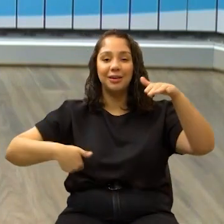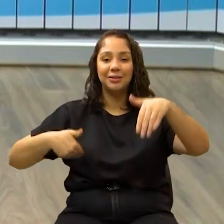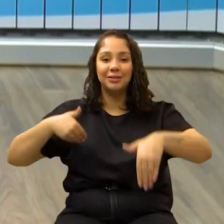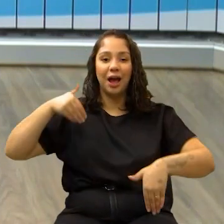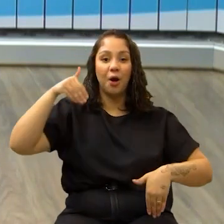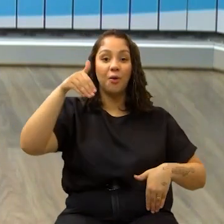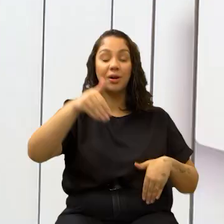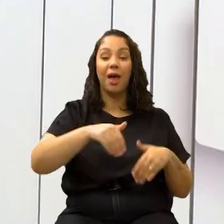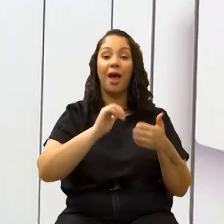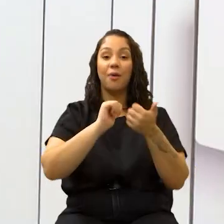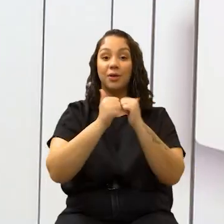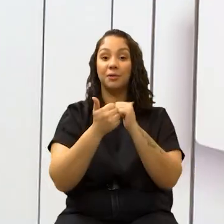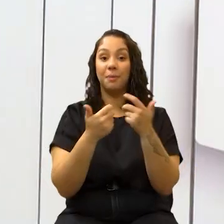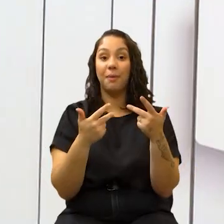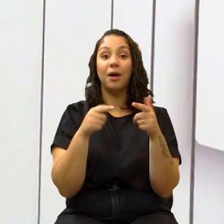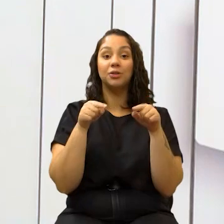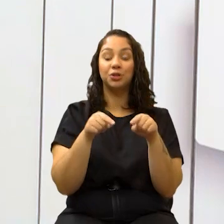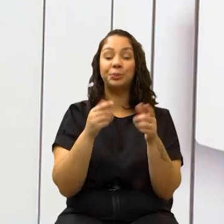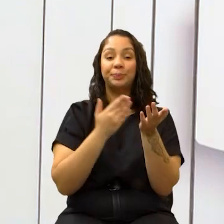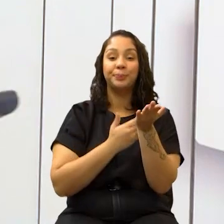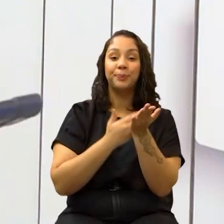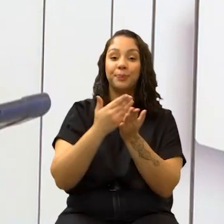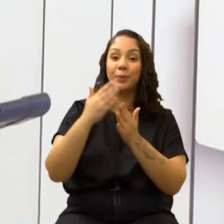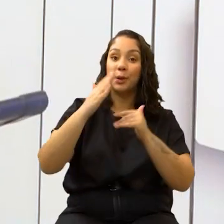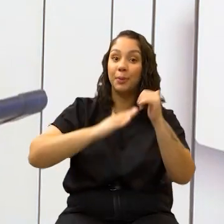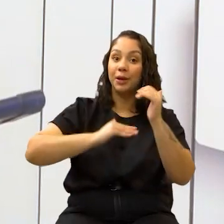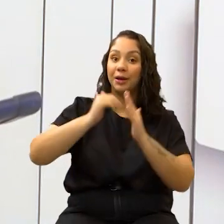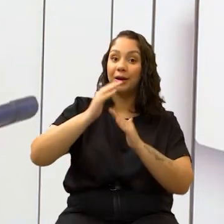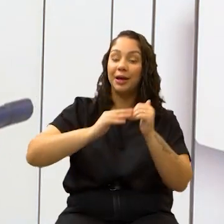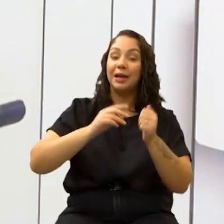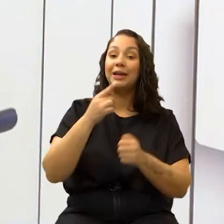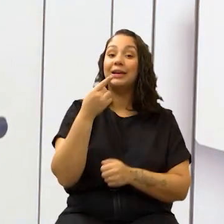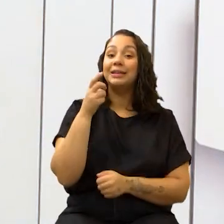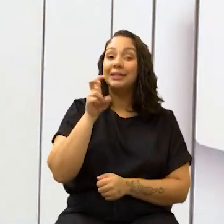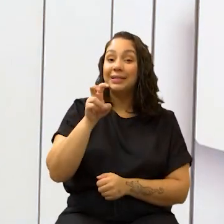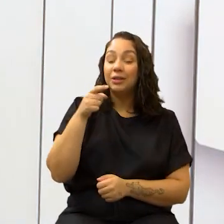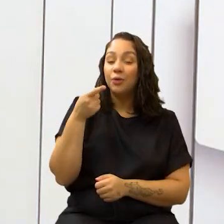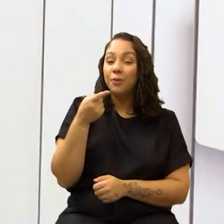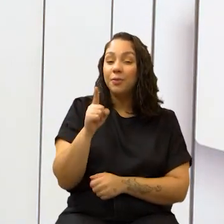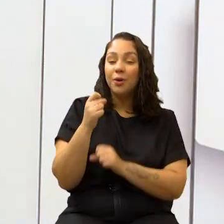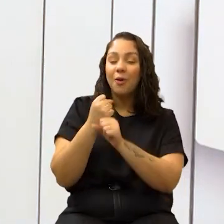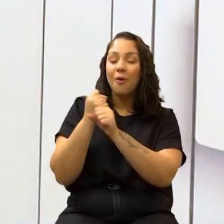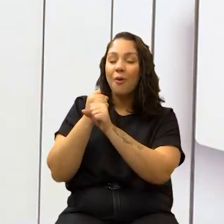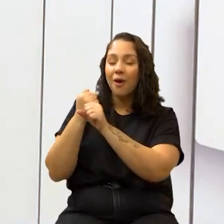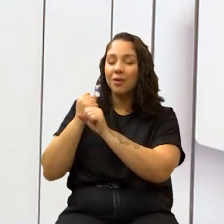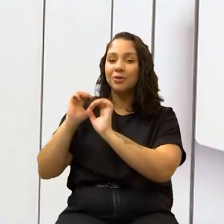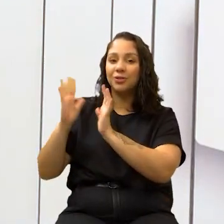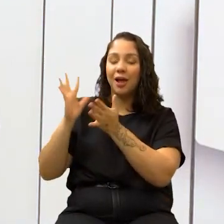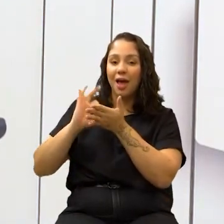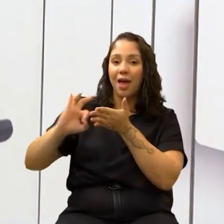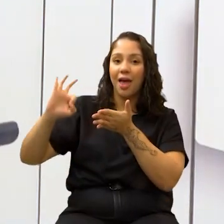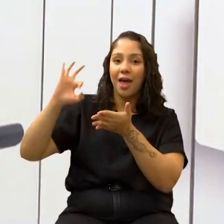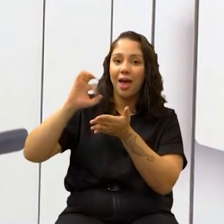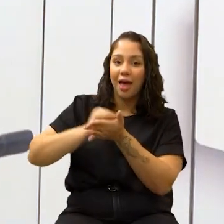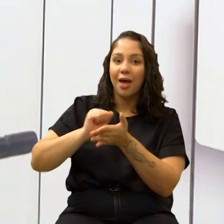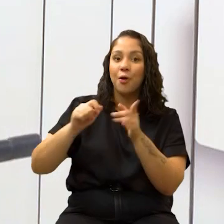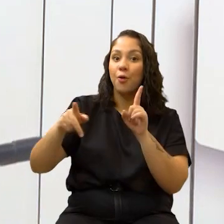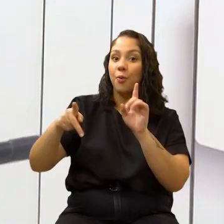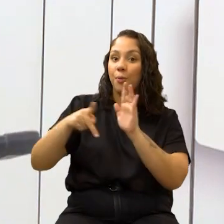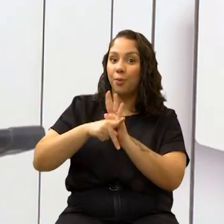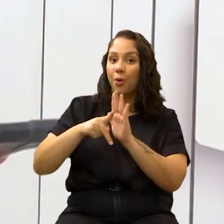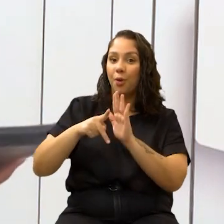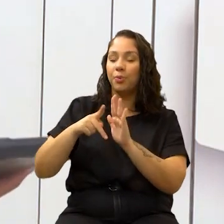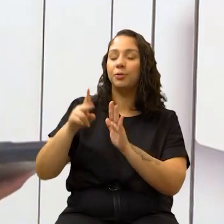da Natação. Esse esporte que começou a ser praticado há mais de 5 mil anos de acordo com